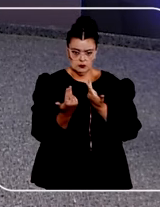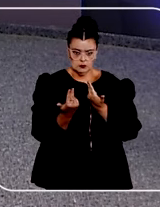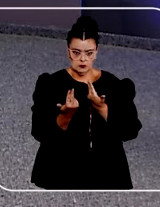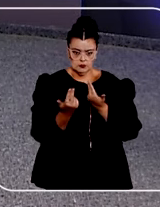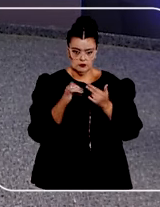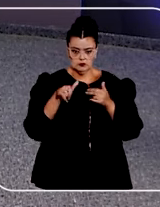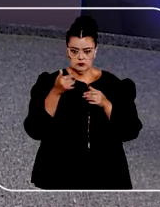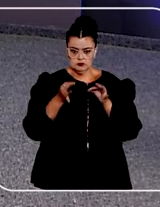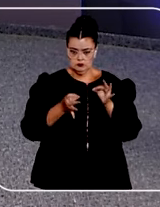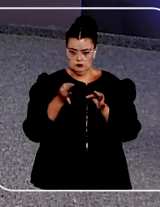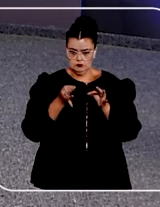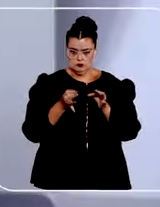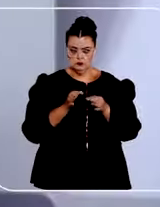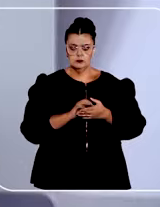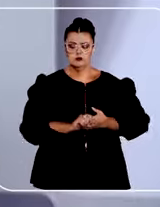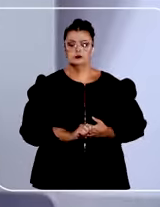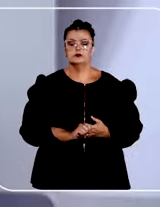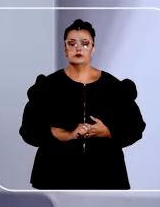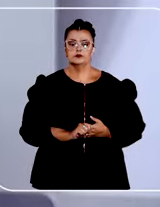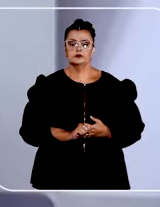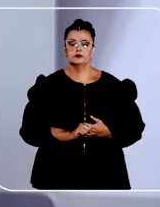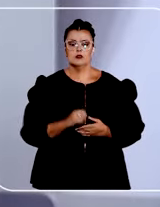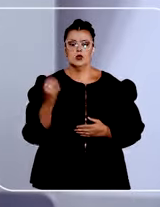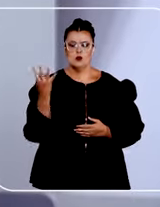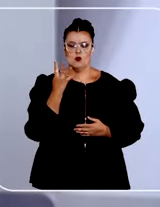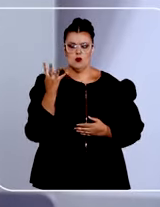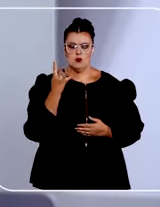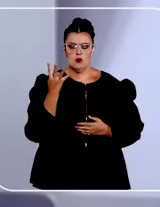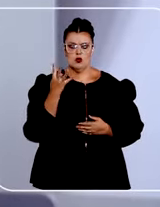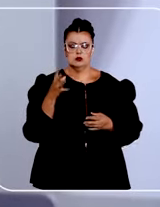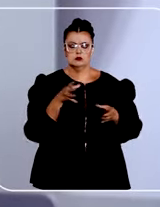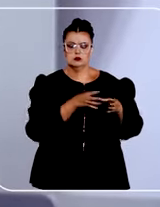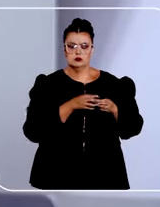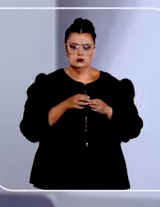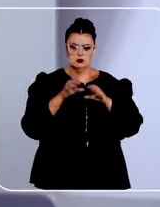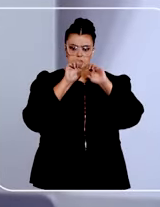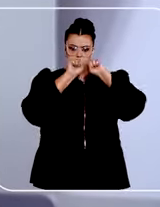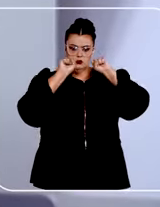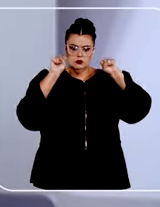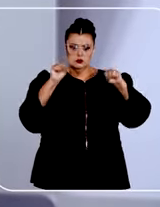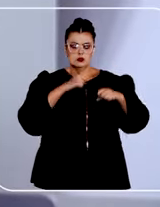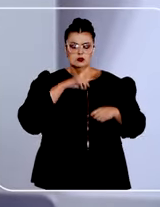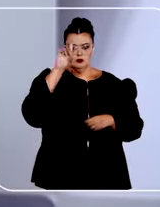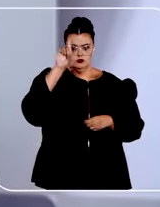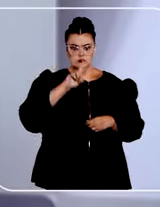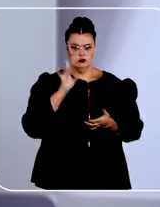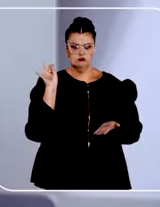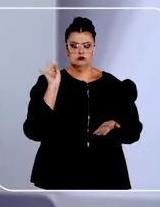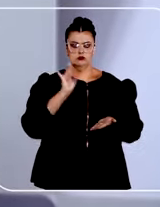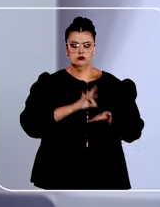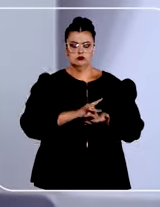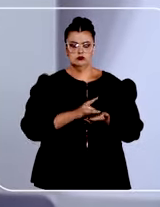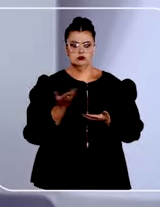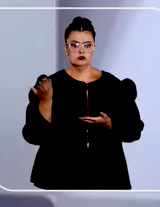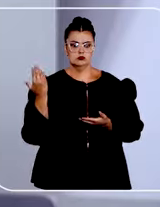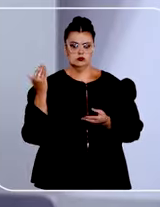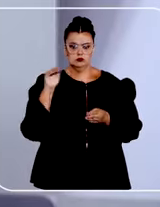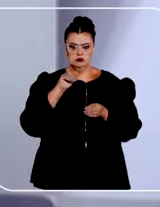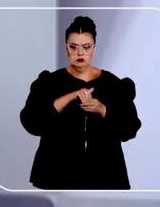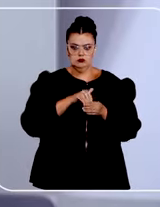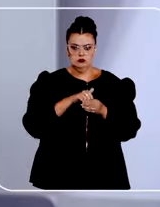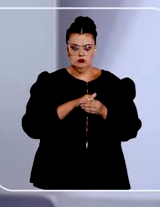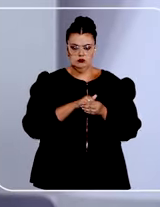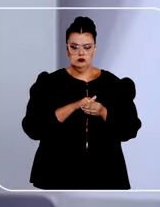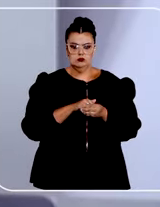questão jurídica e a quarta turma entendeu que um banco exerceu seu direito legítimo quando votou